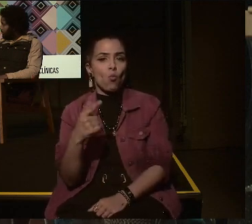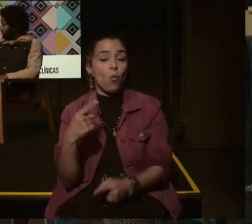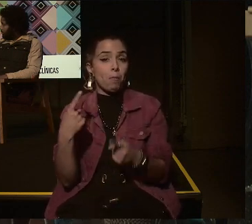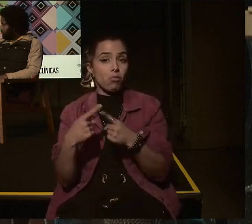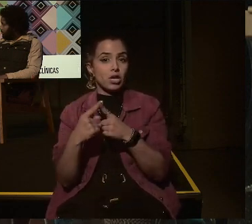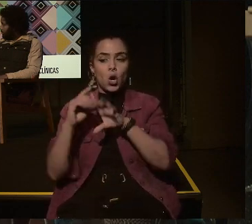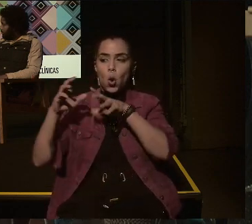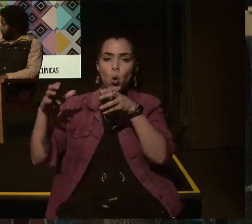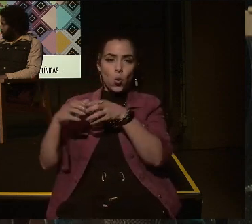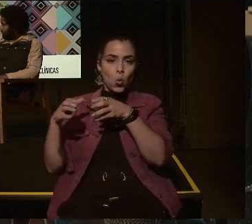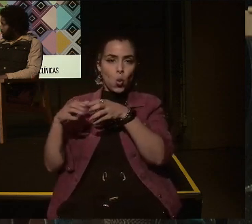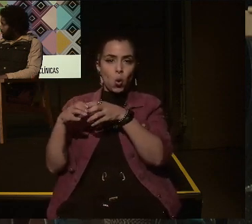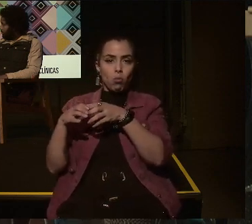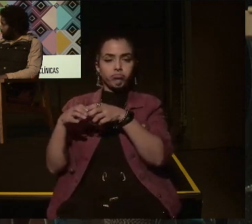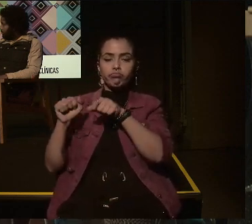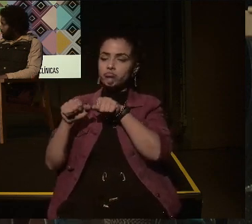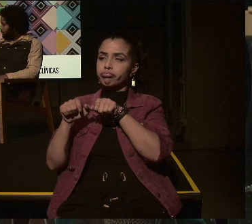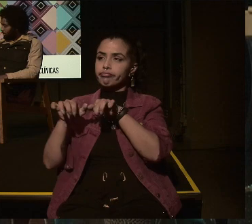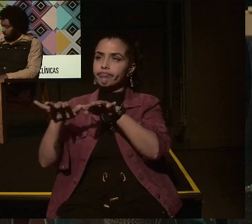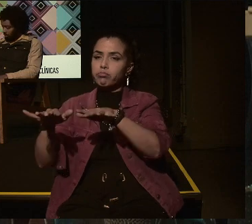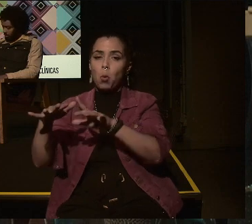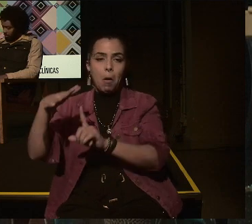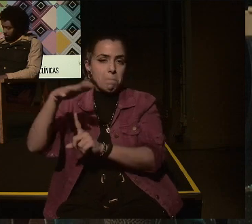mas não tinha ninguém na praça.